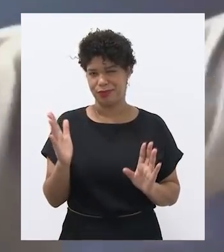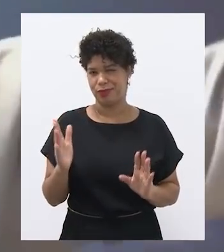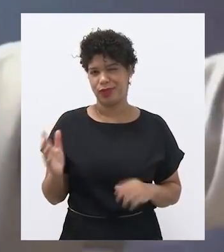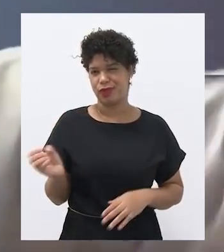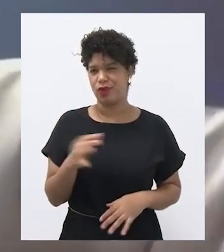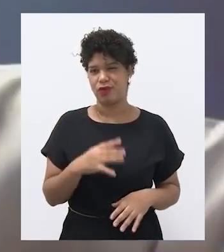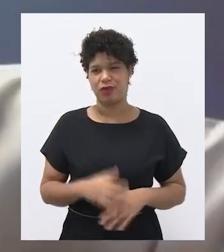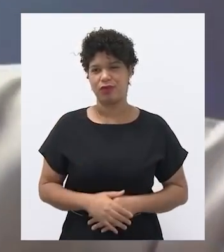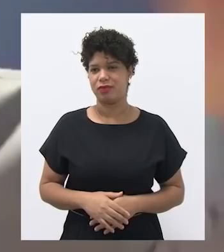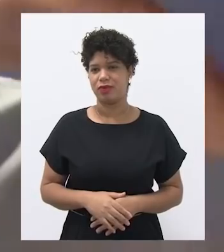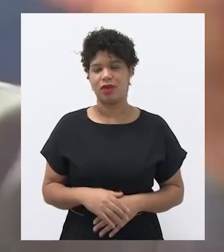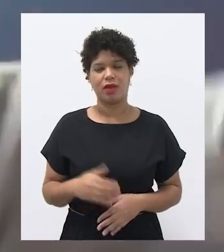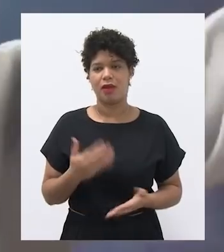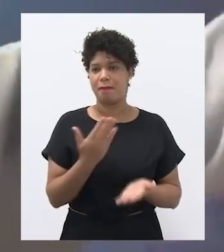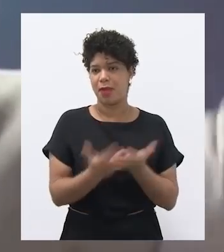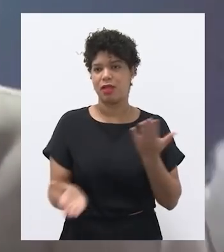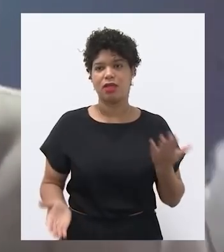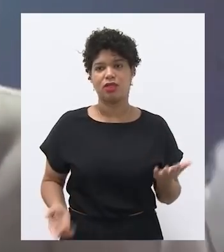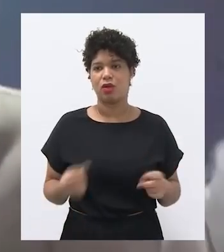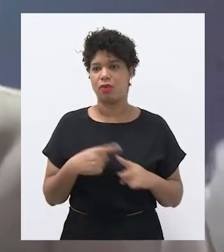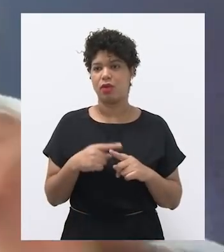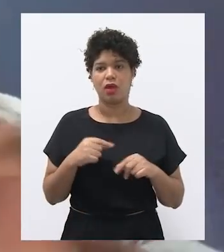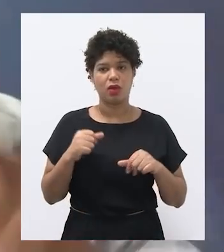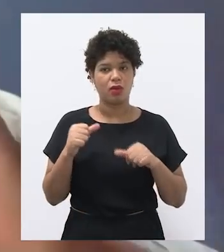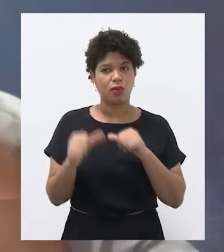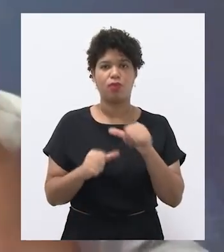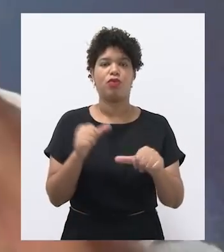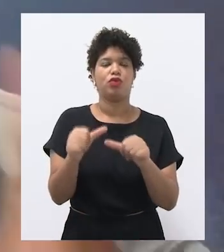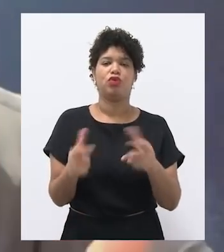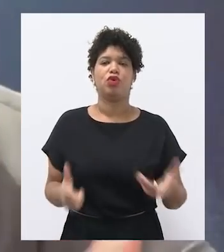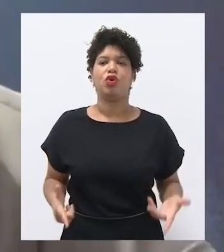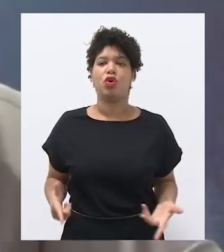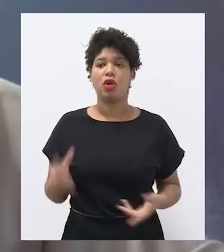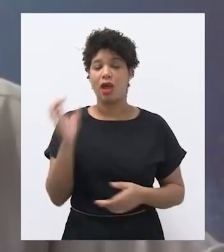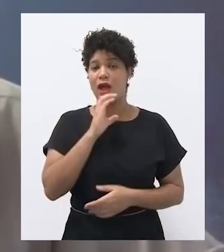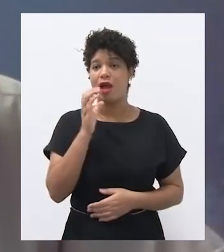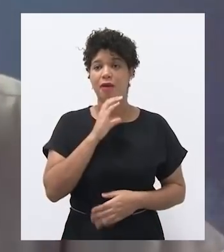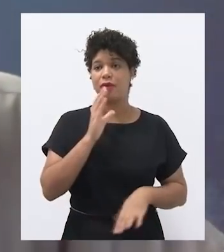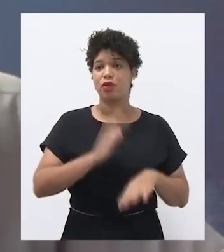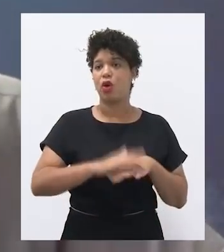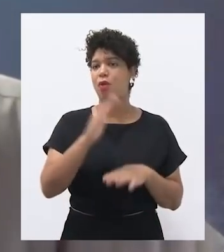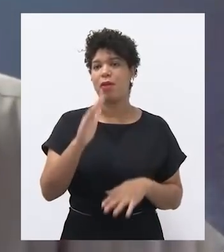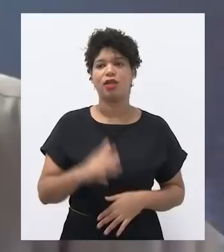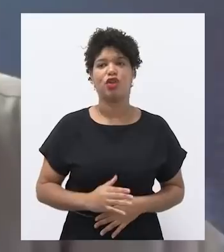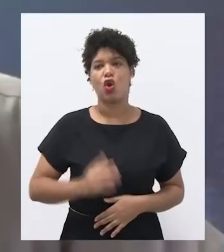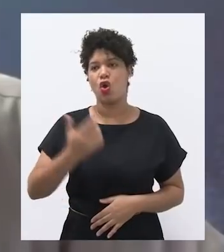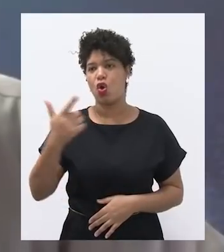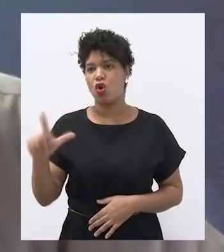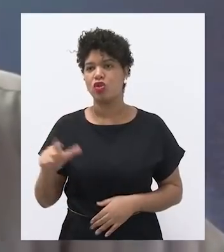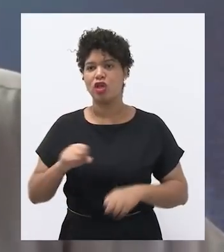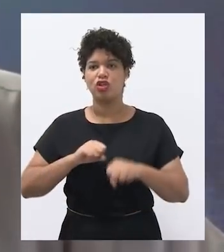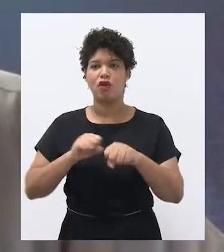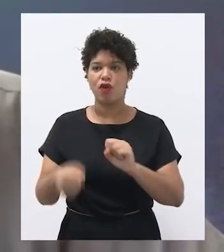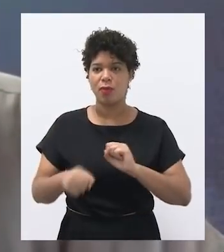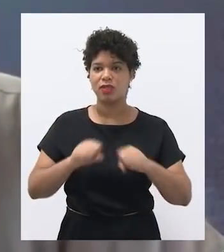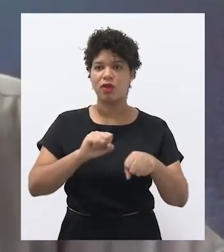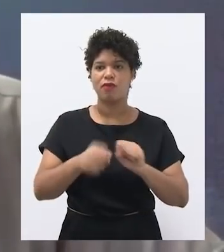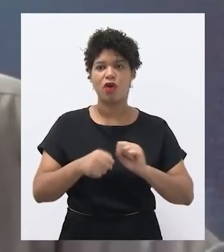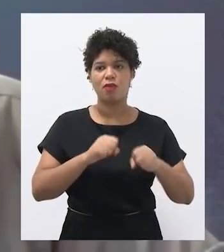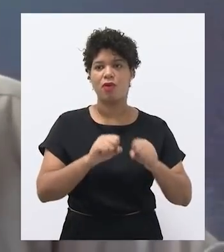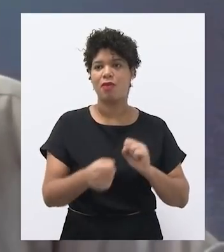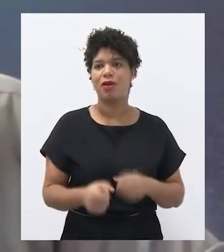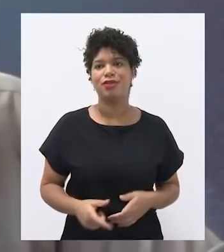já perdeu o bonde. Porque o mercado foi e ele evolui muito mais rapidamente do que qualquer processo de formação